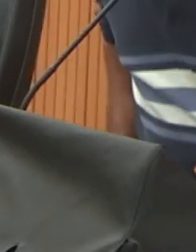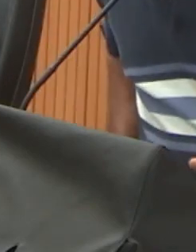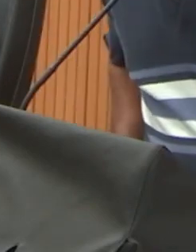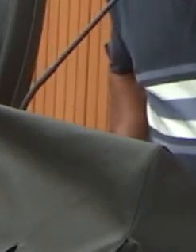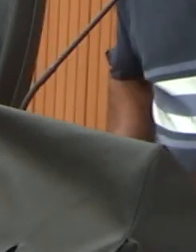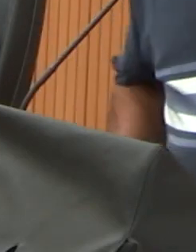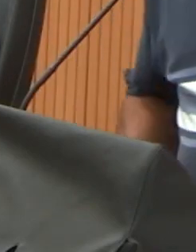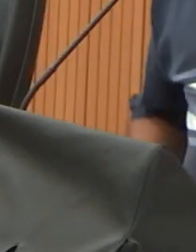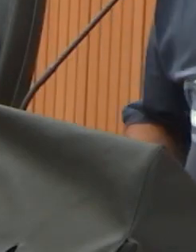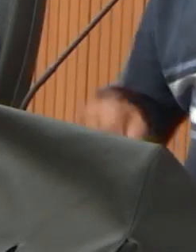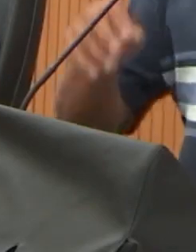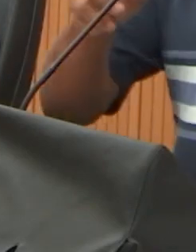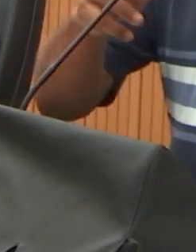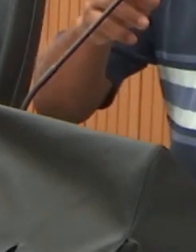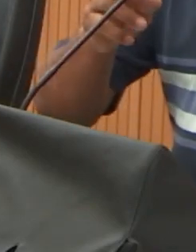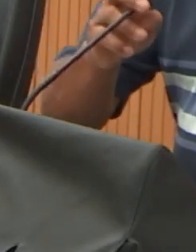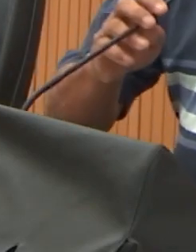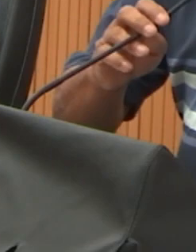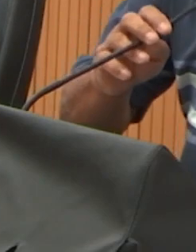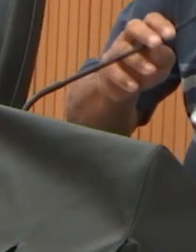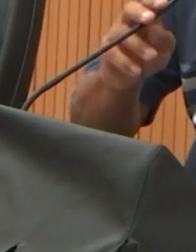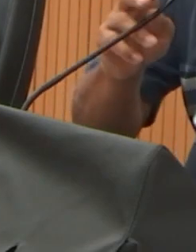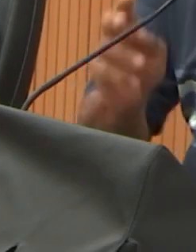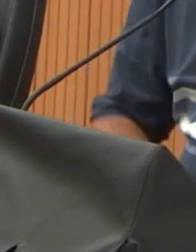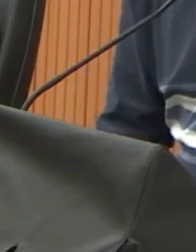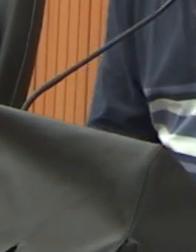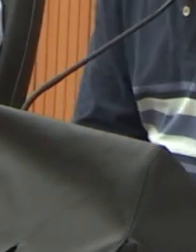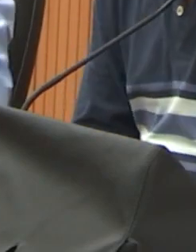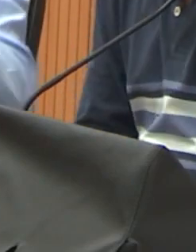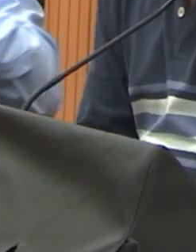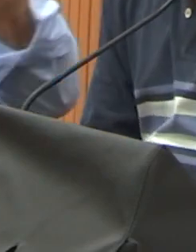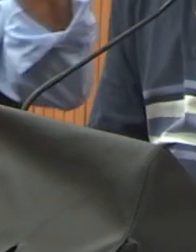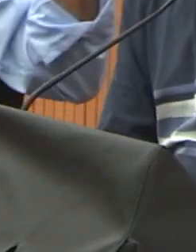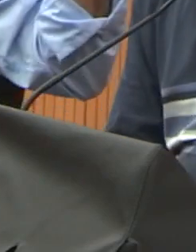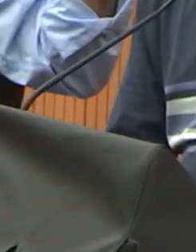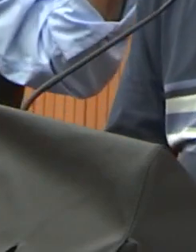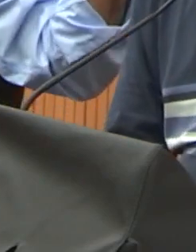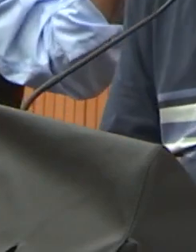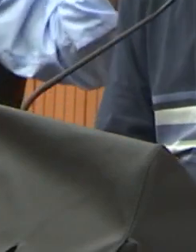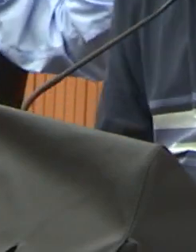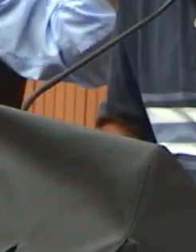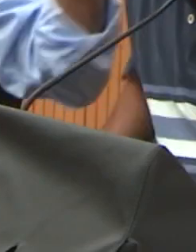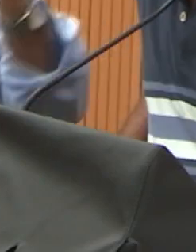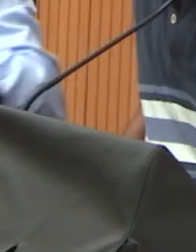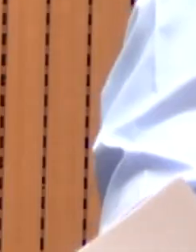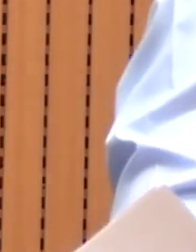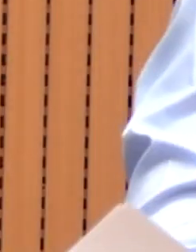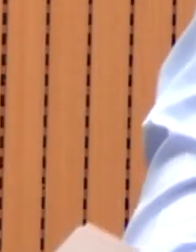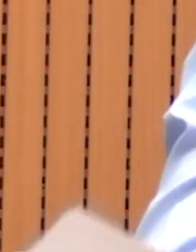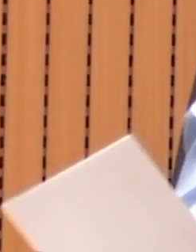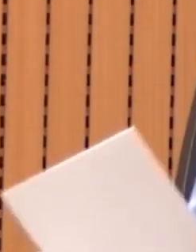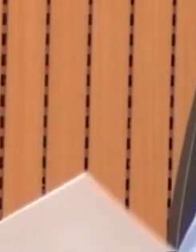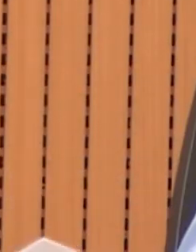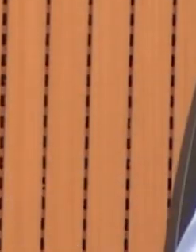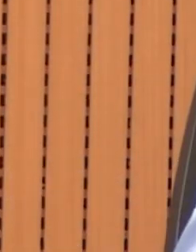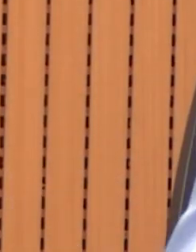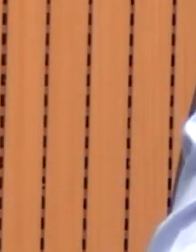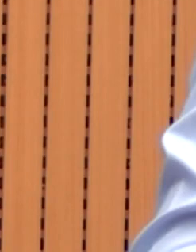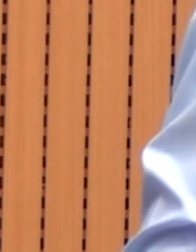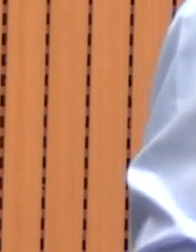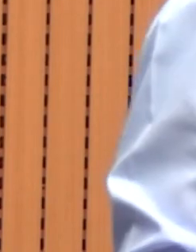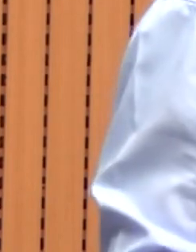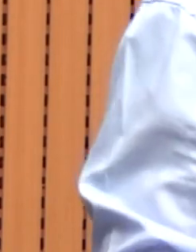Associação dos Portadores de Doença de Chagas e Associação de Portadores de Patologias. Muito obrigado, seu Oswaldo, por estar aqui presente.